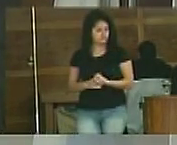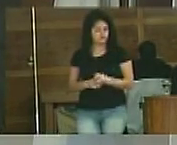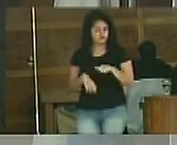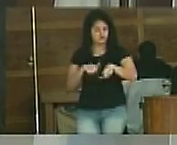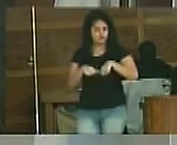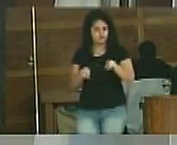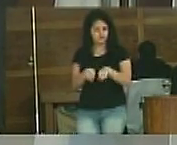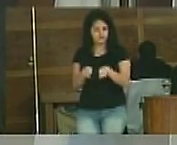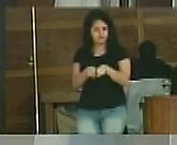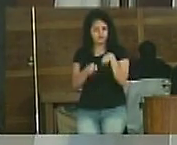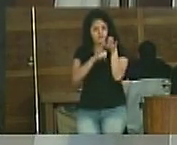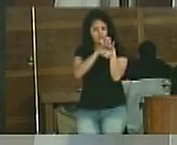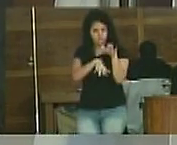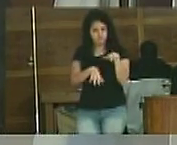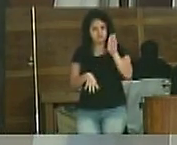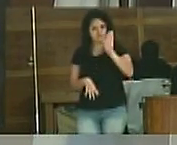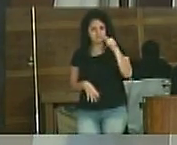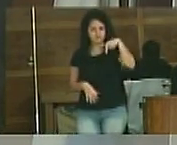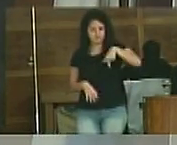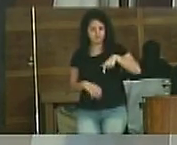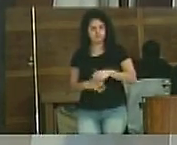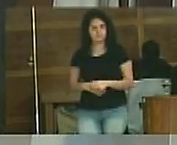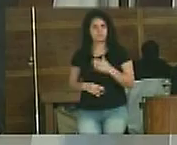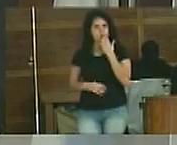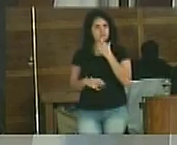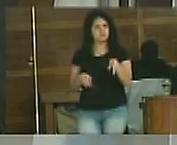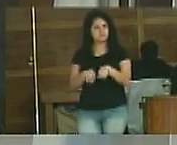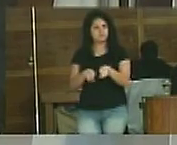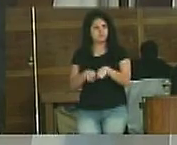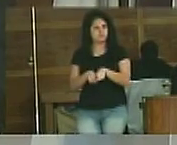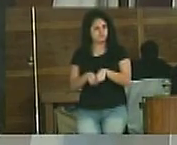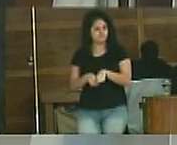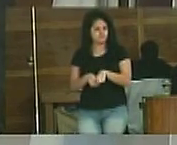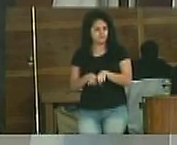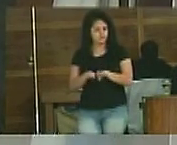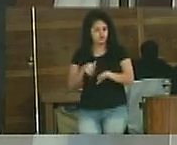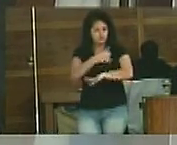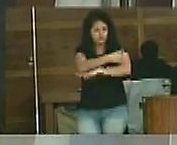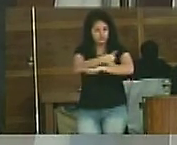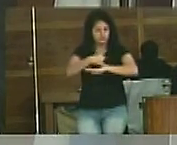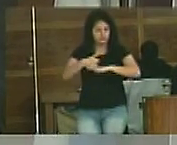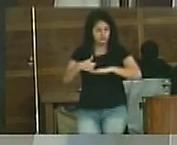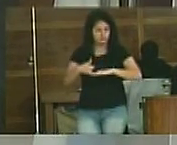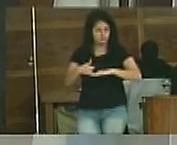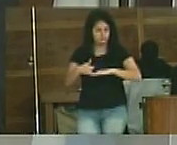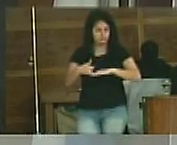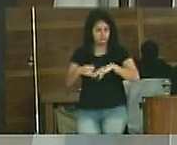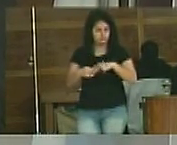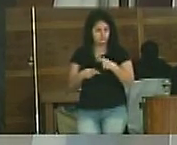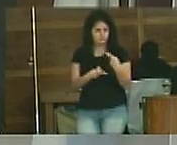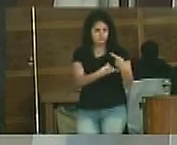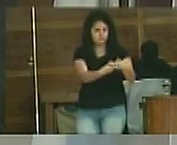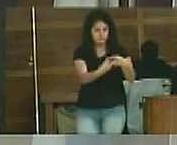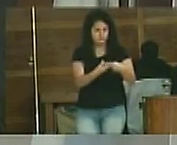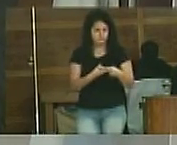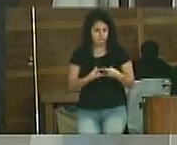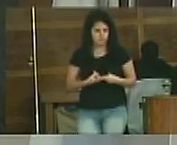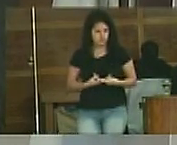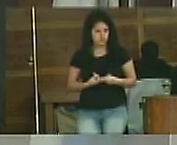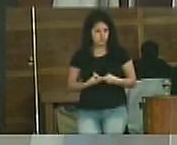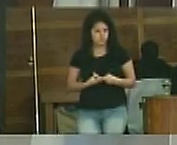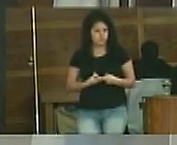Trocar também, mais iluminação para o Banqueiro. Pedir também o nivelamento das grades de escoamento das canaletas da